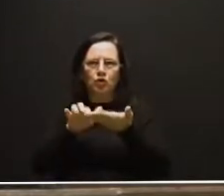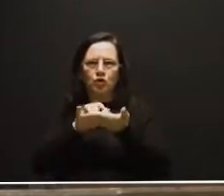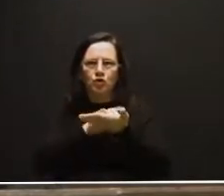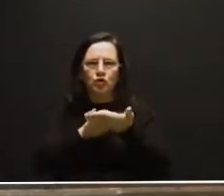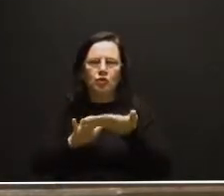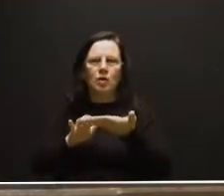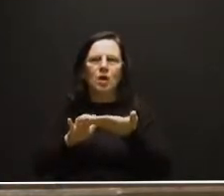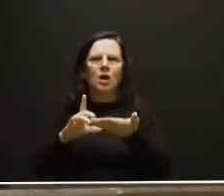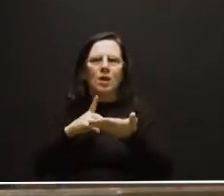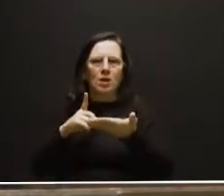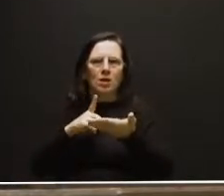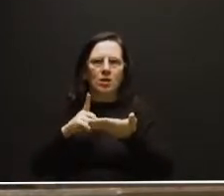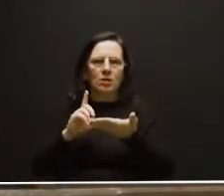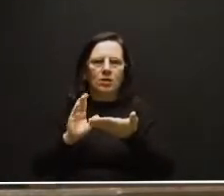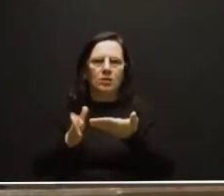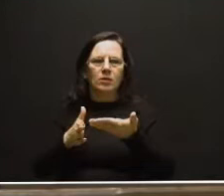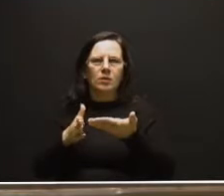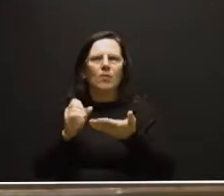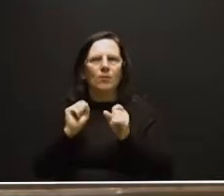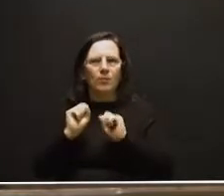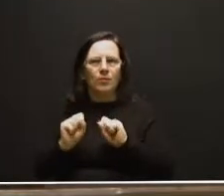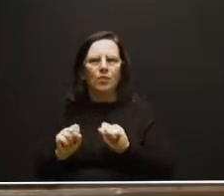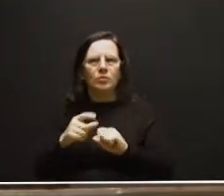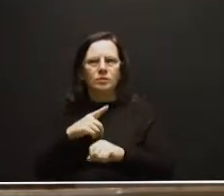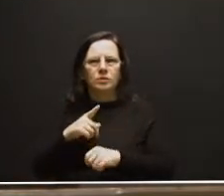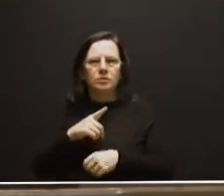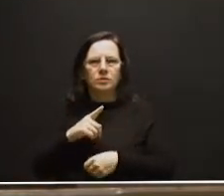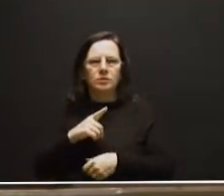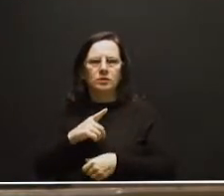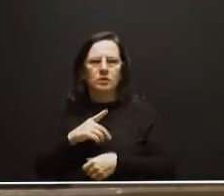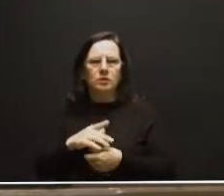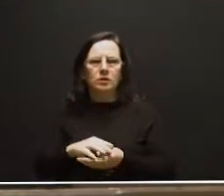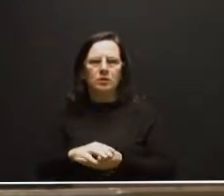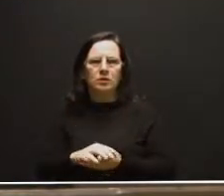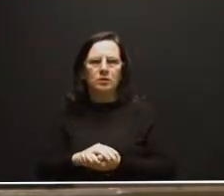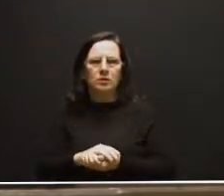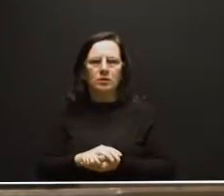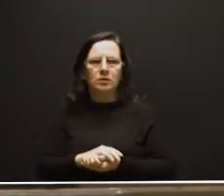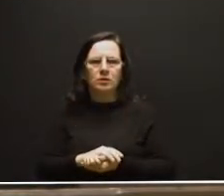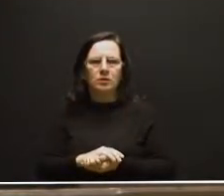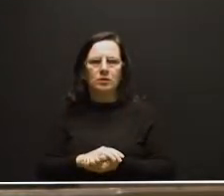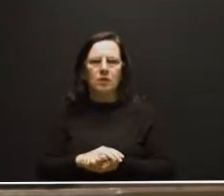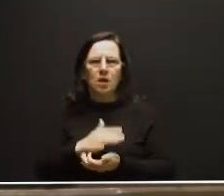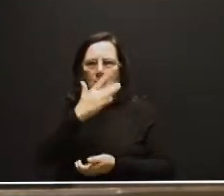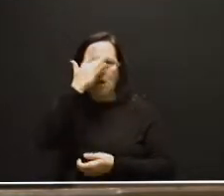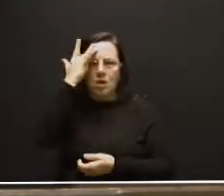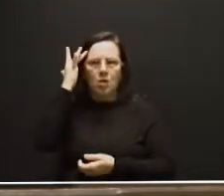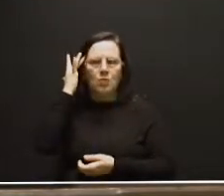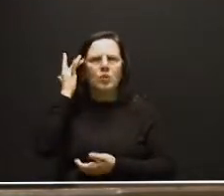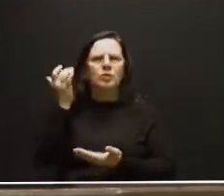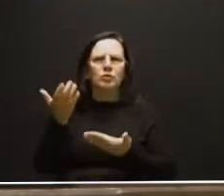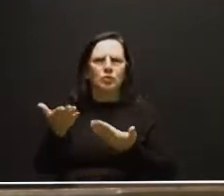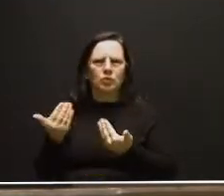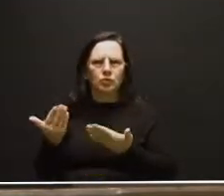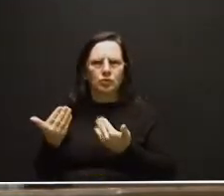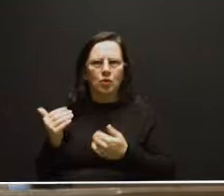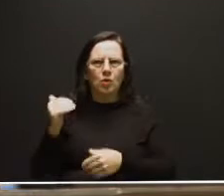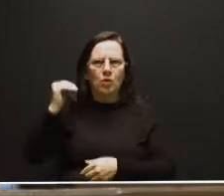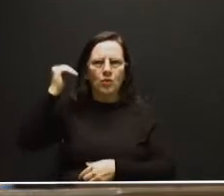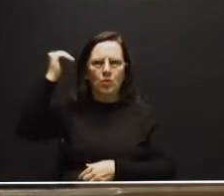mecanismo e que você possa ter é algo que a pessoa o jovem ou adulto